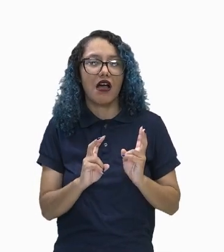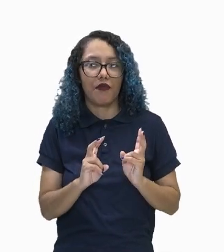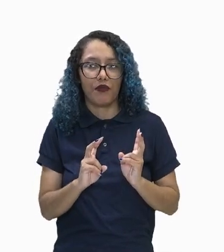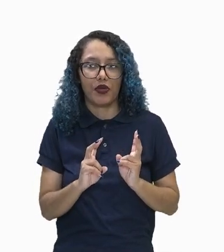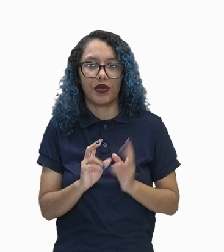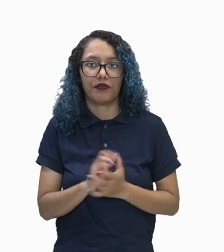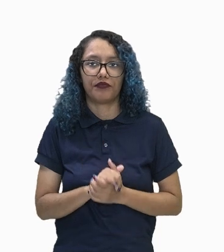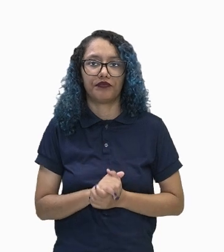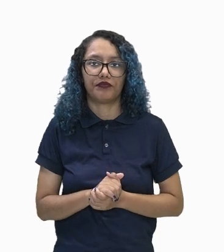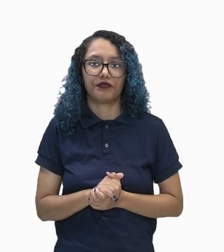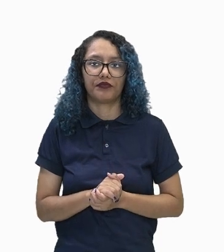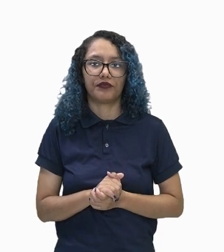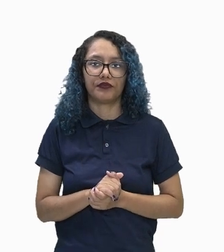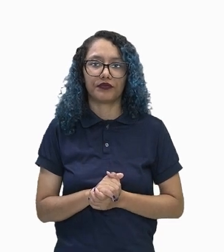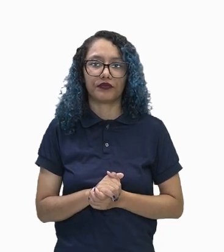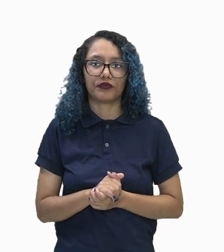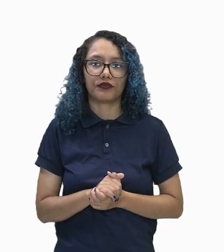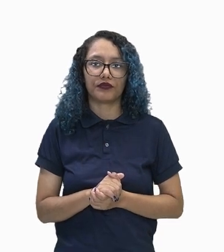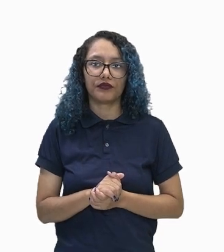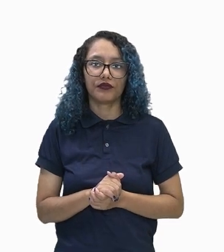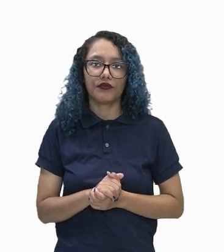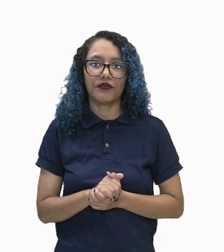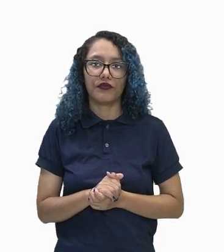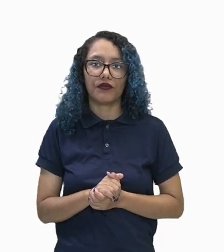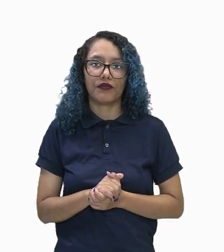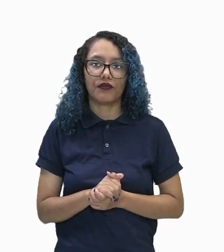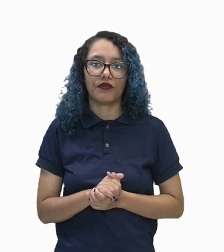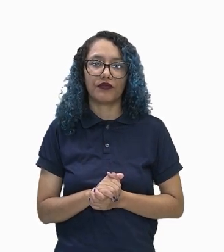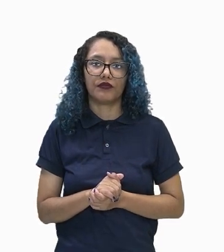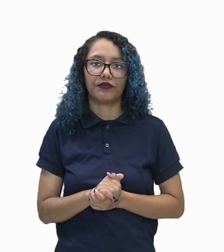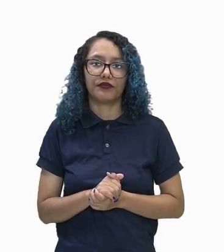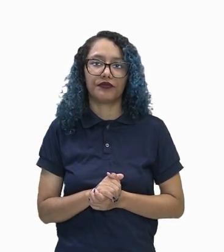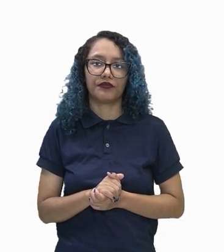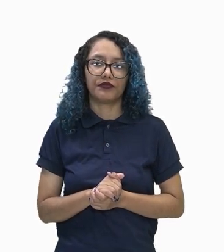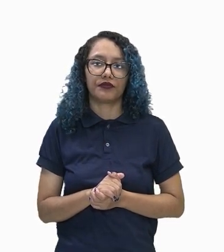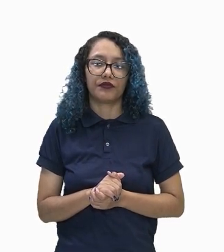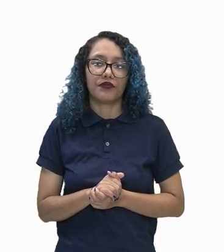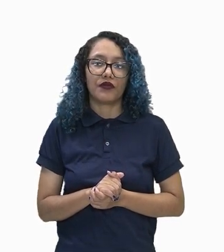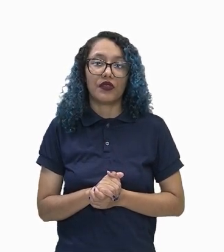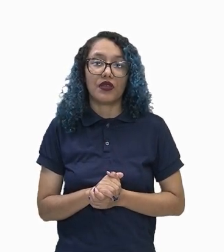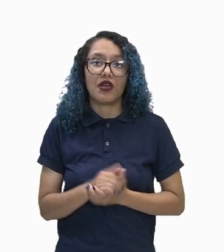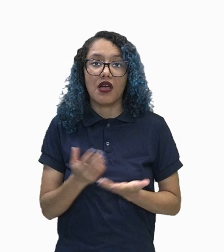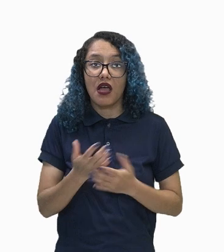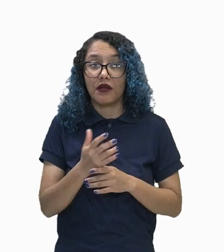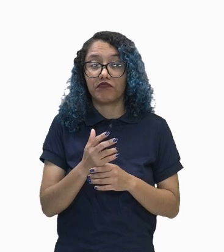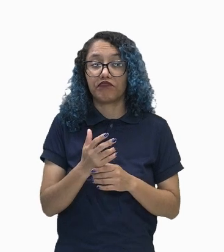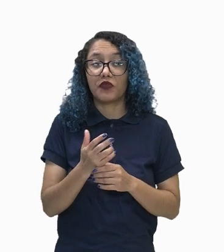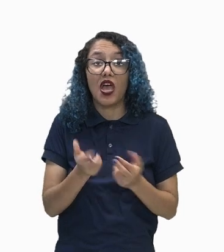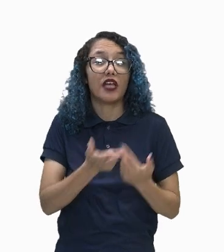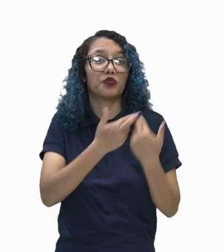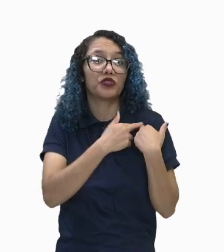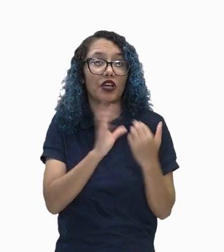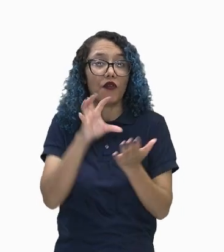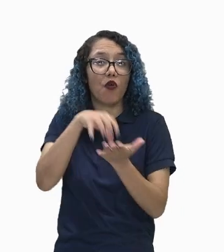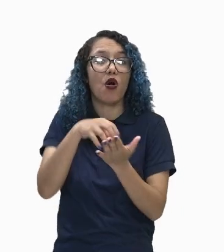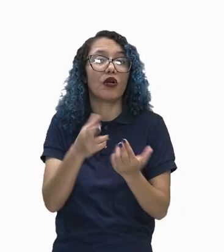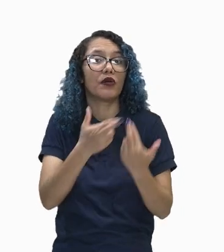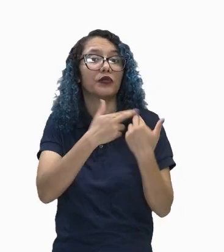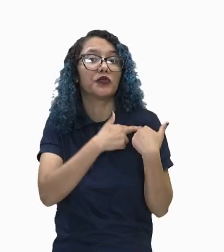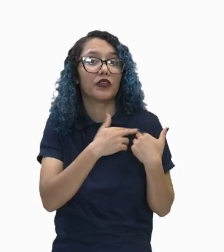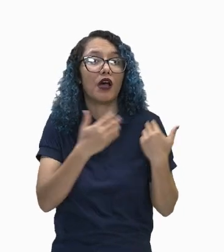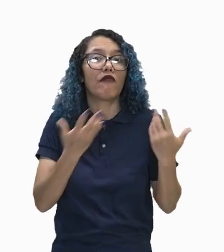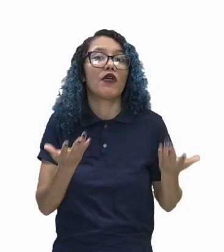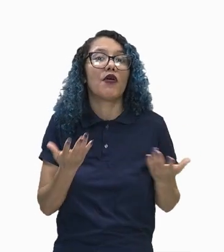áreas da saúde através da Fundação de Vigilância em Saúde,